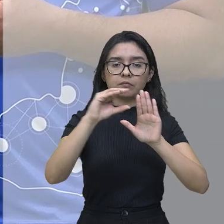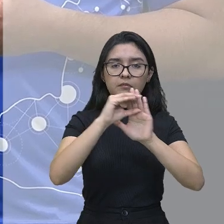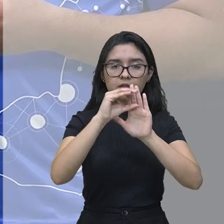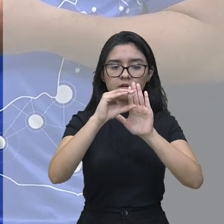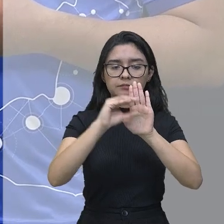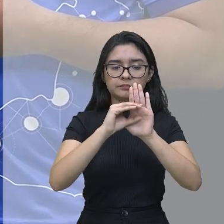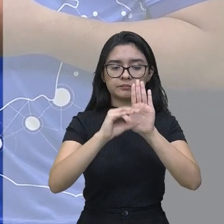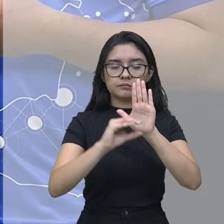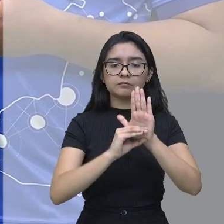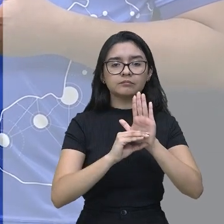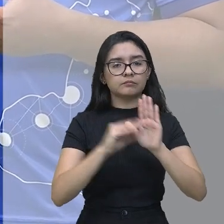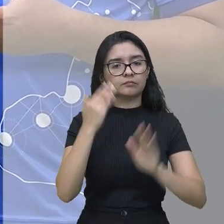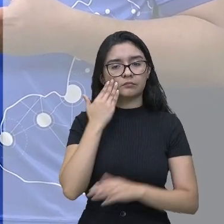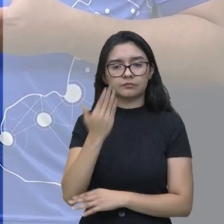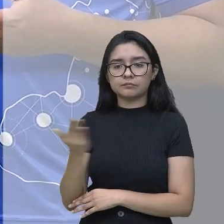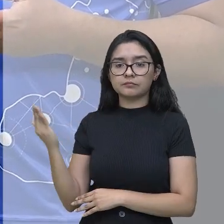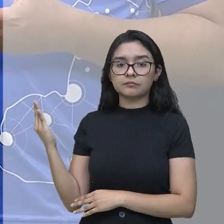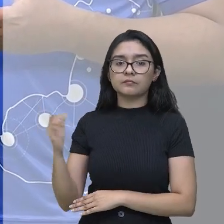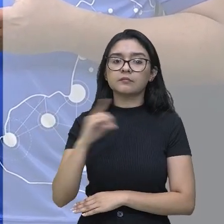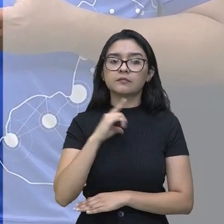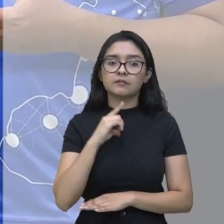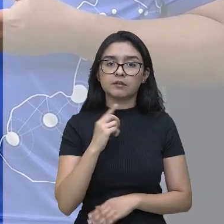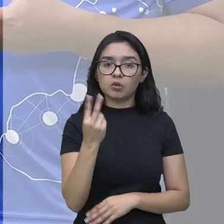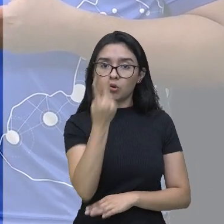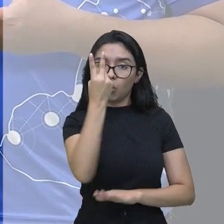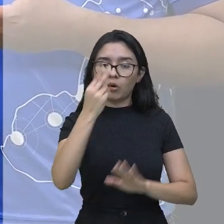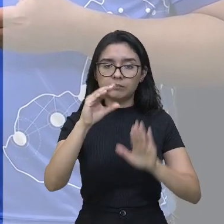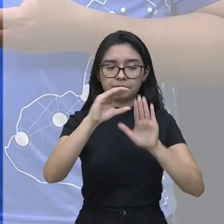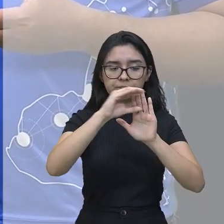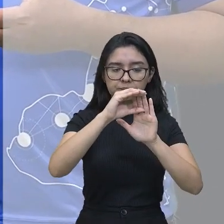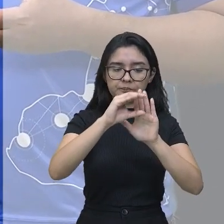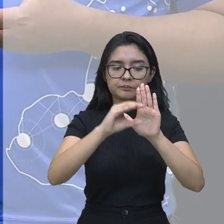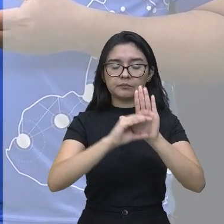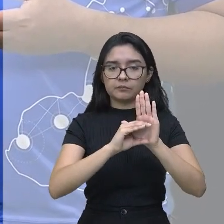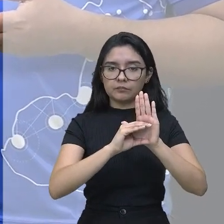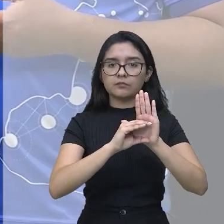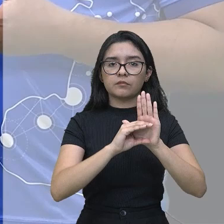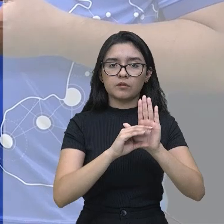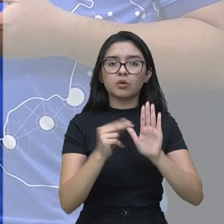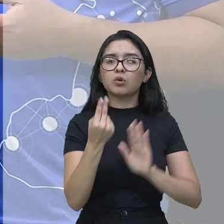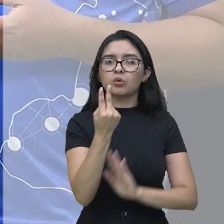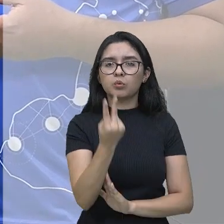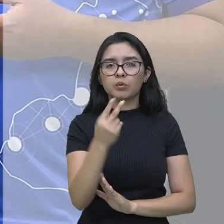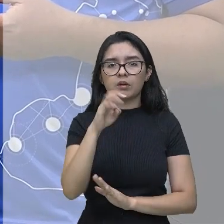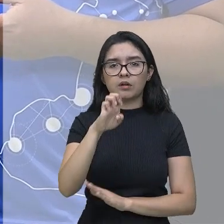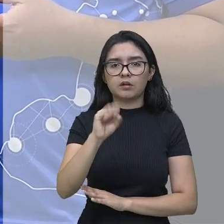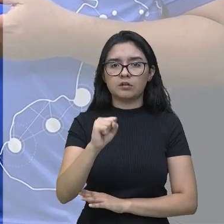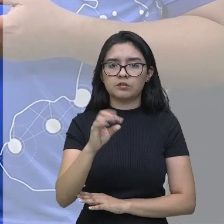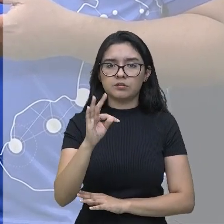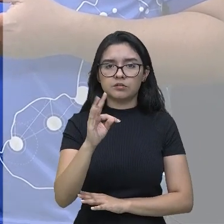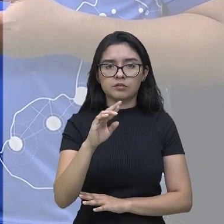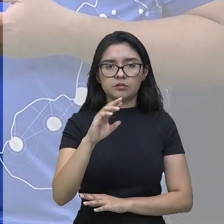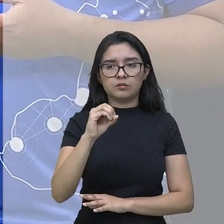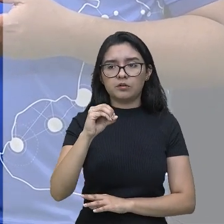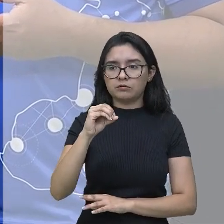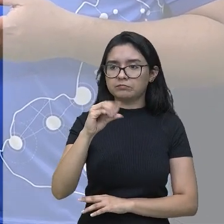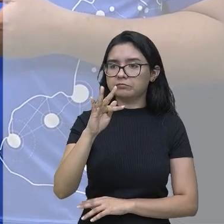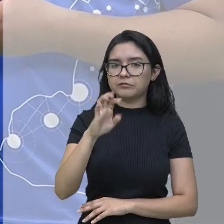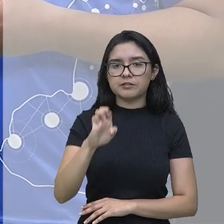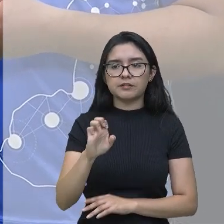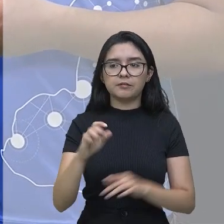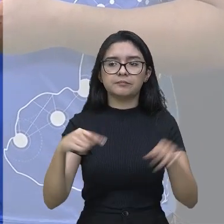observem nós vamos ter dois quartetos ou seja do duas estrofes formadas por quatro versos